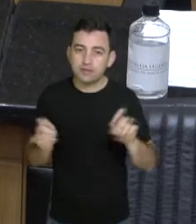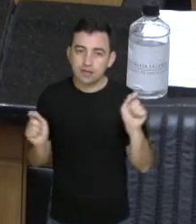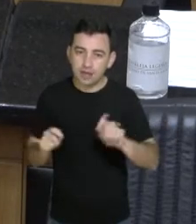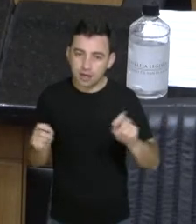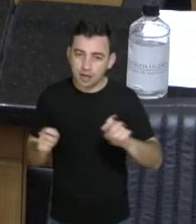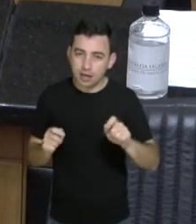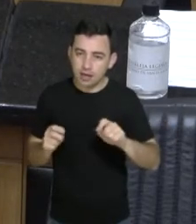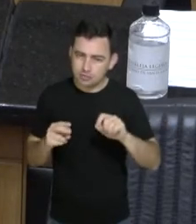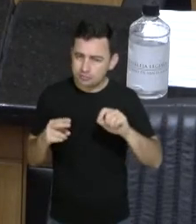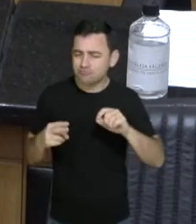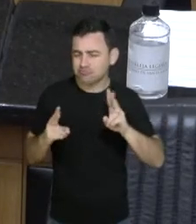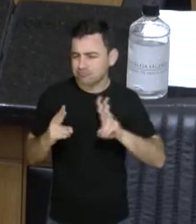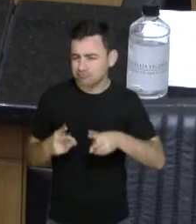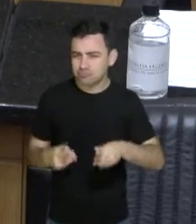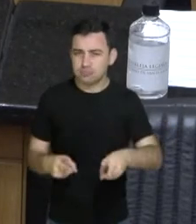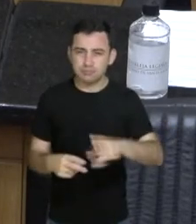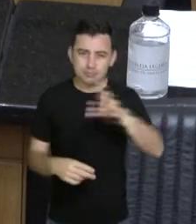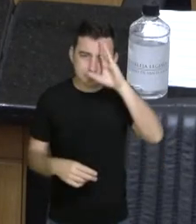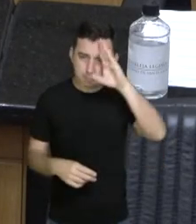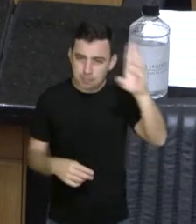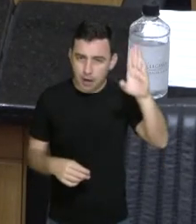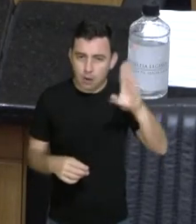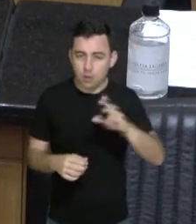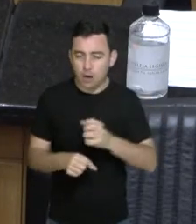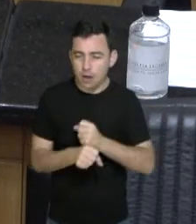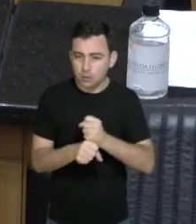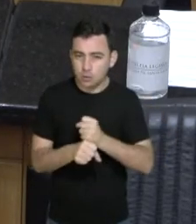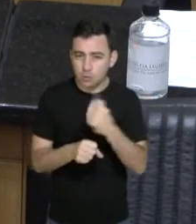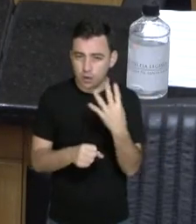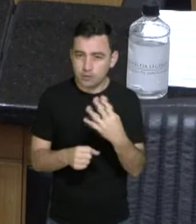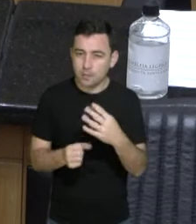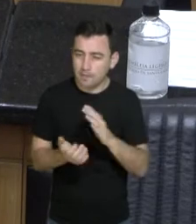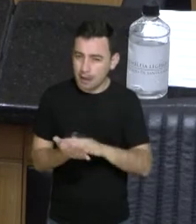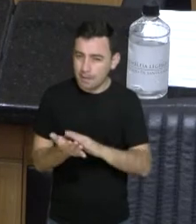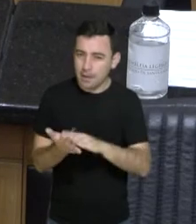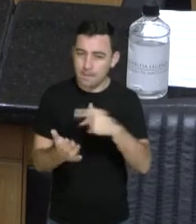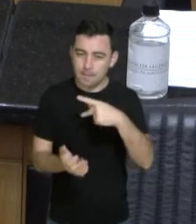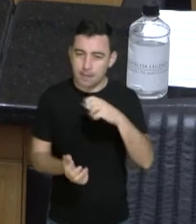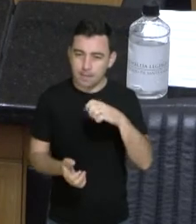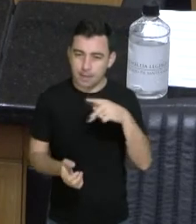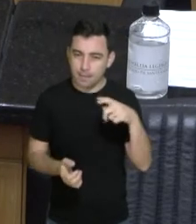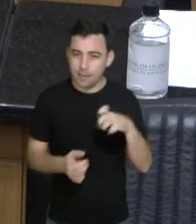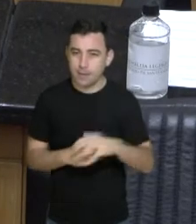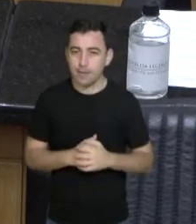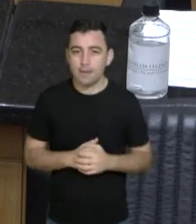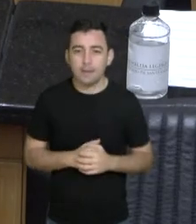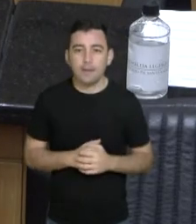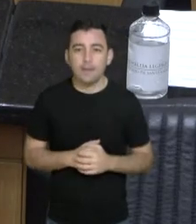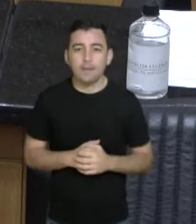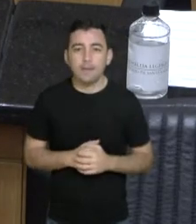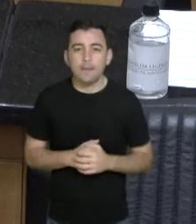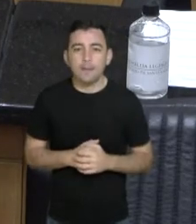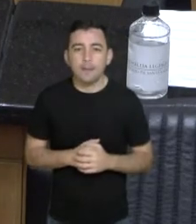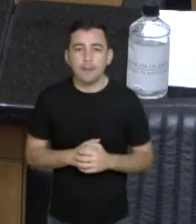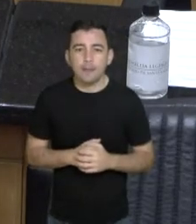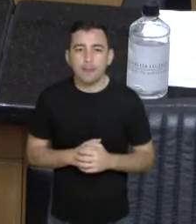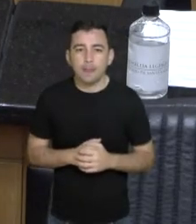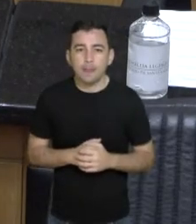como titular, para permanecer 4 anos. Parabéns, Pepe, um grande abraço e uma boa estada na Assembleia Legislativa.